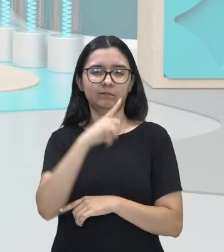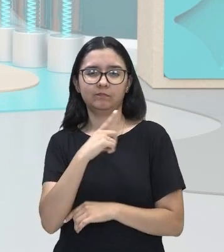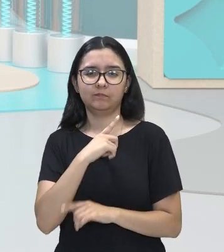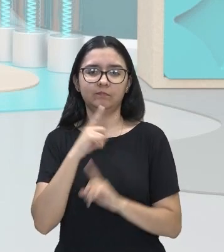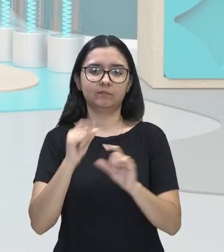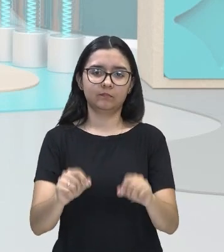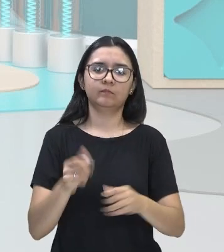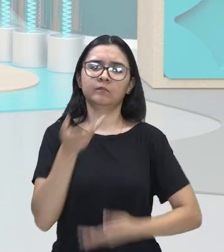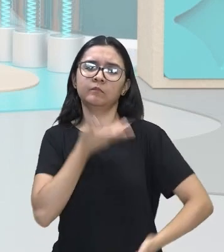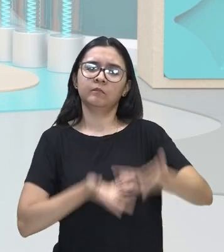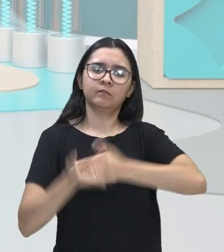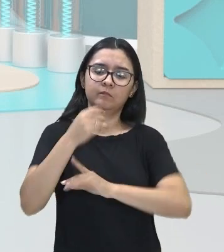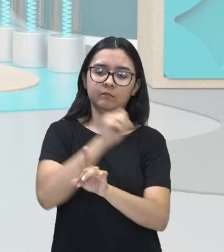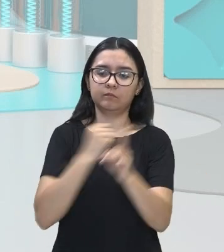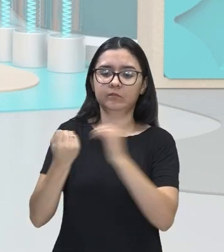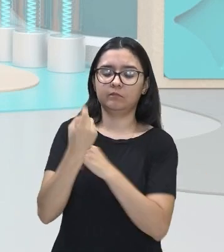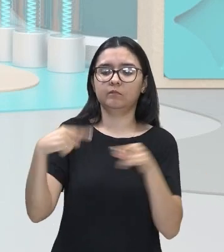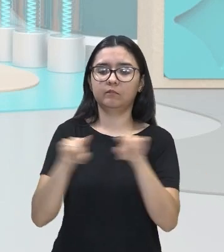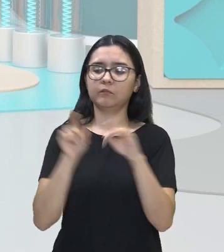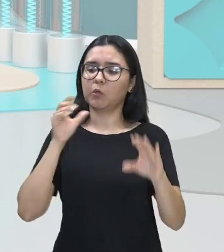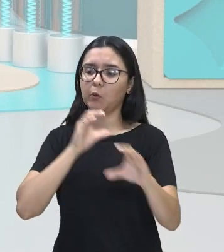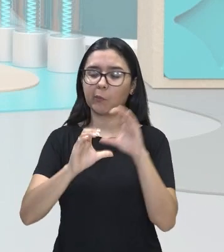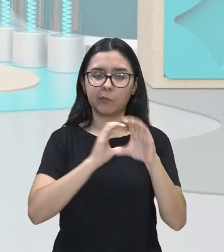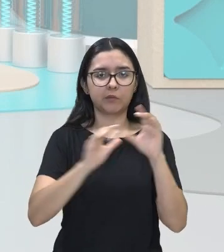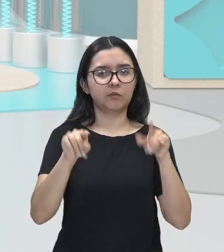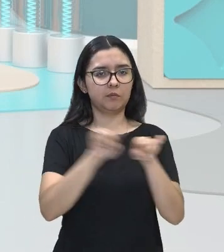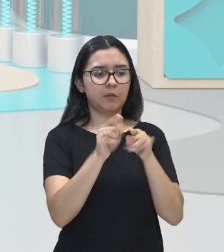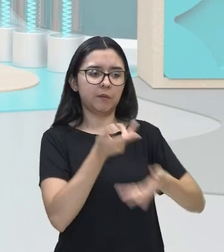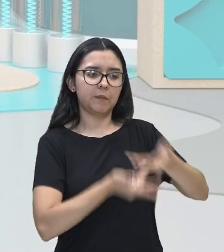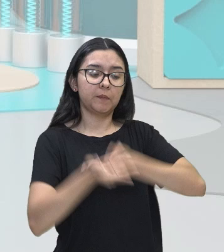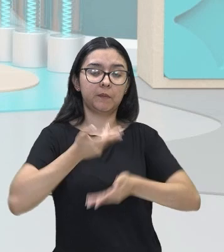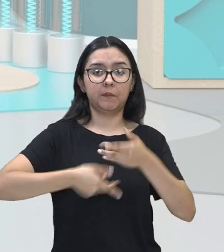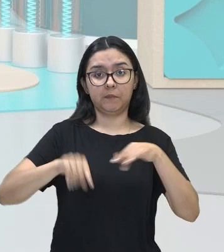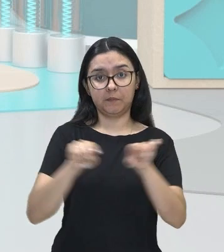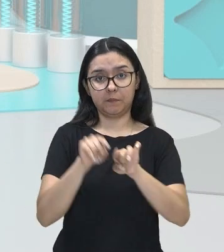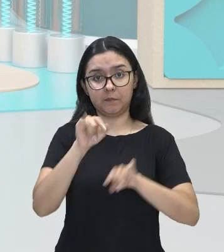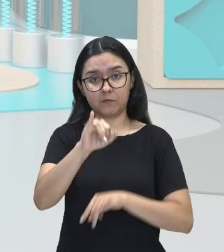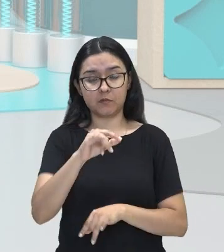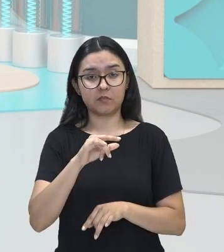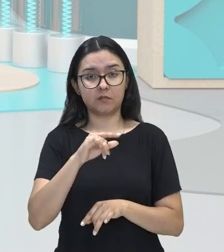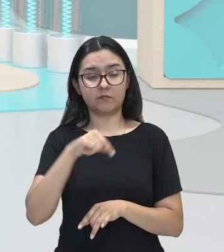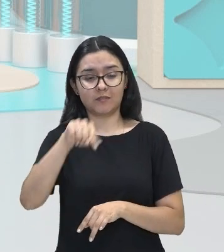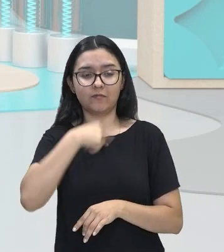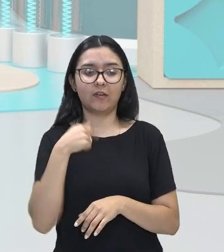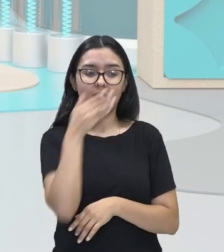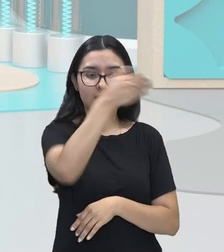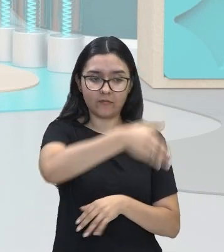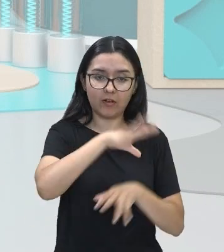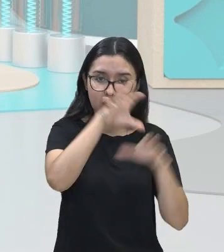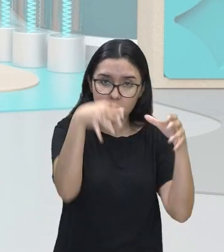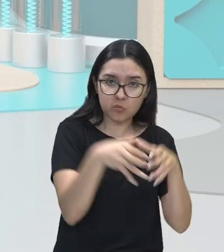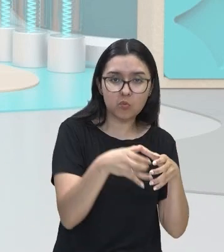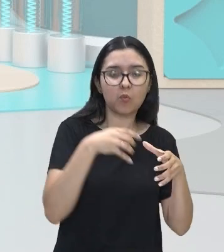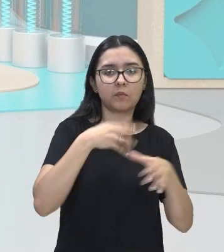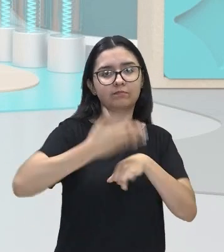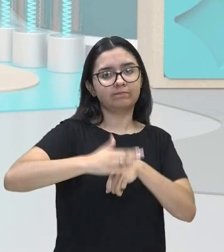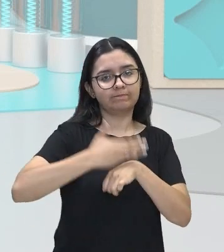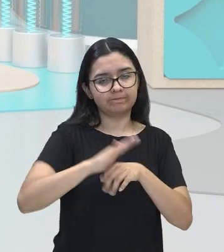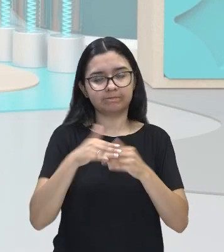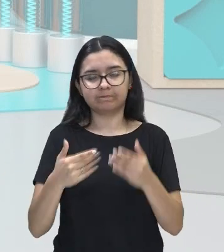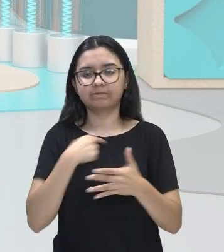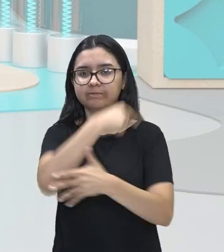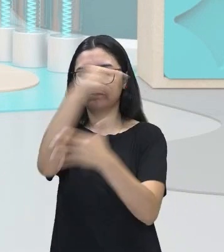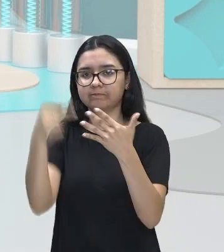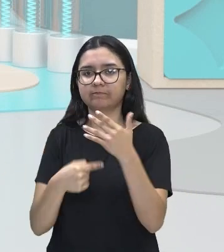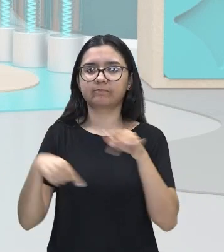a interação social, a comunicação, a interação com as pessoas, uma vez que você vai ensaiar num grupo, né? Então, tudo